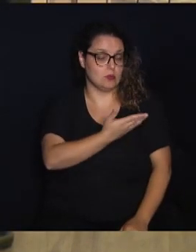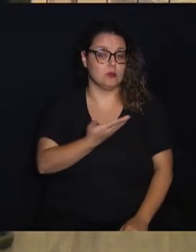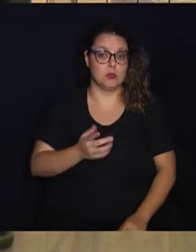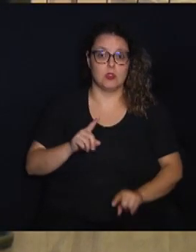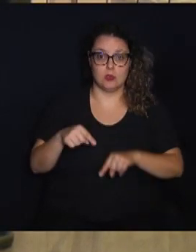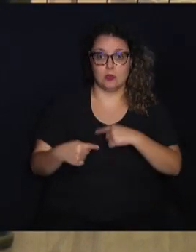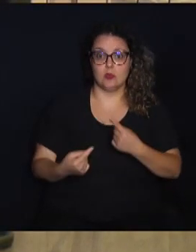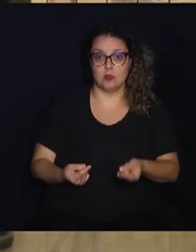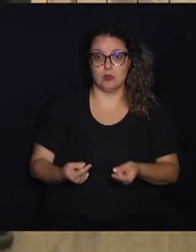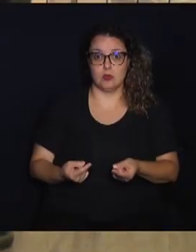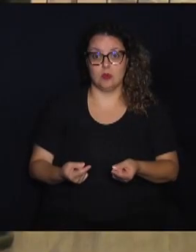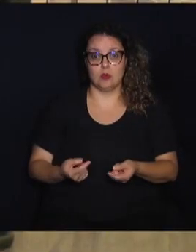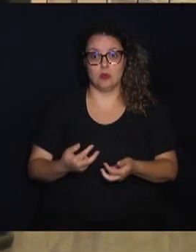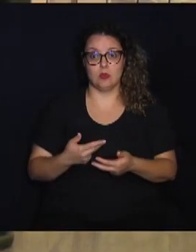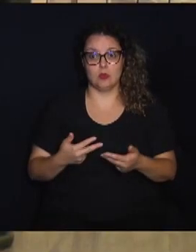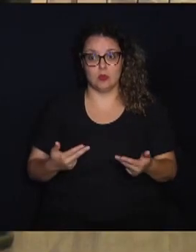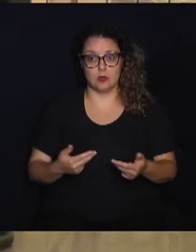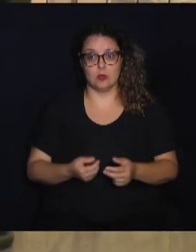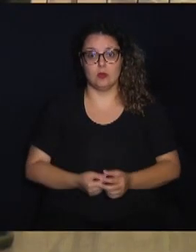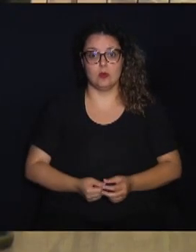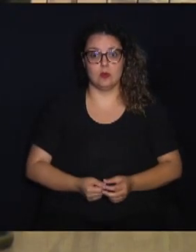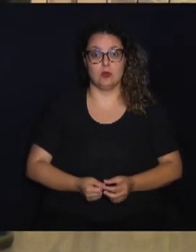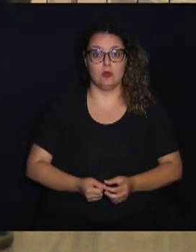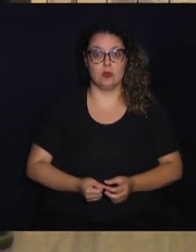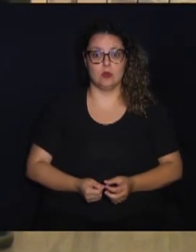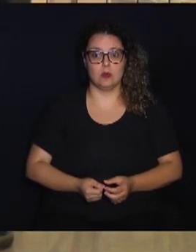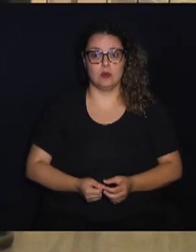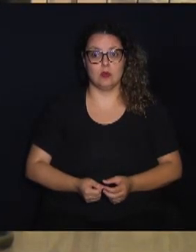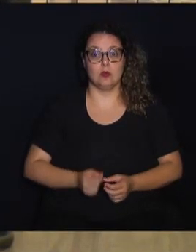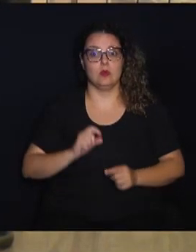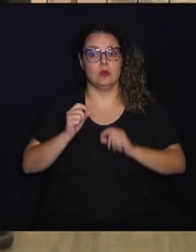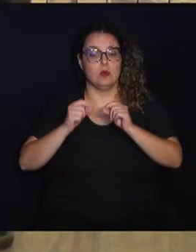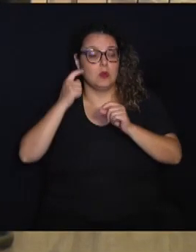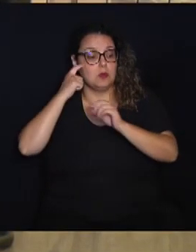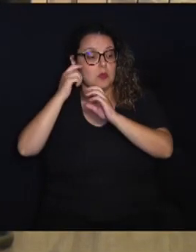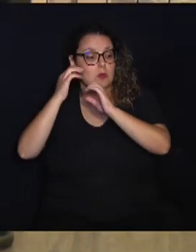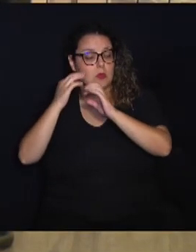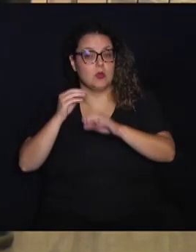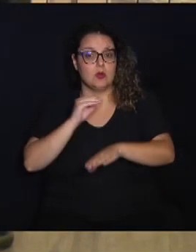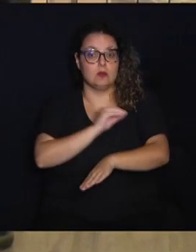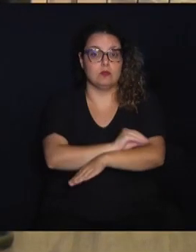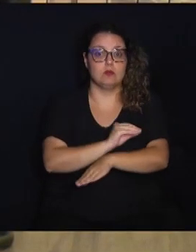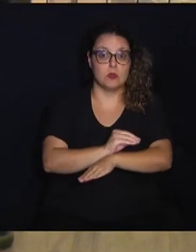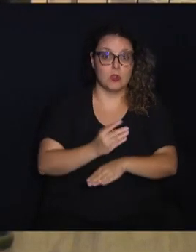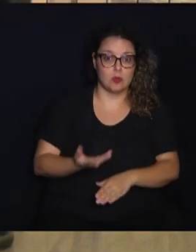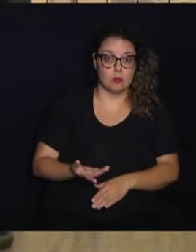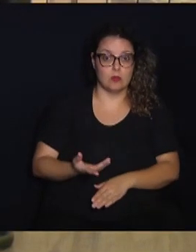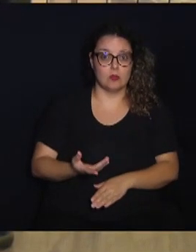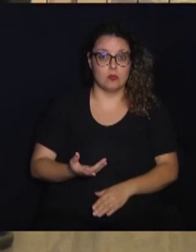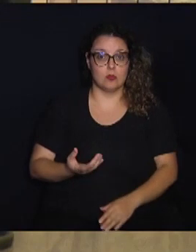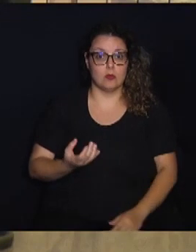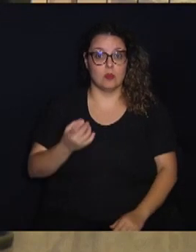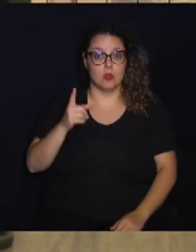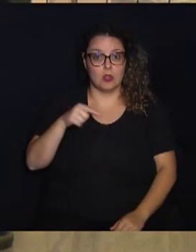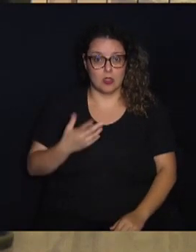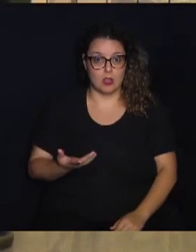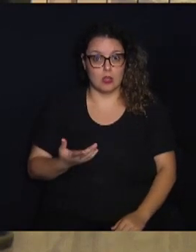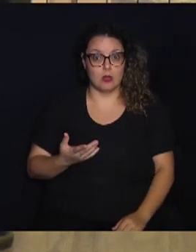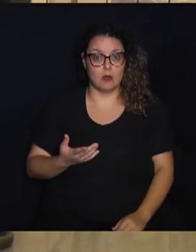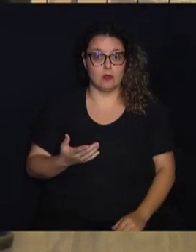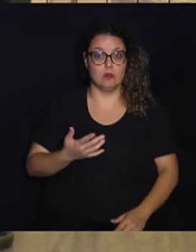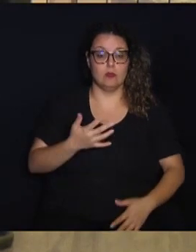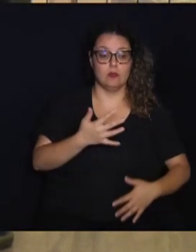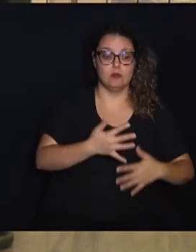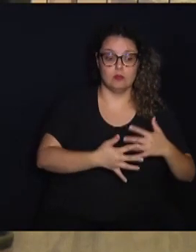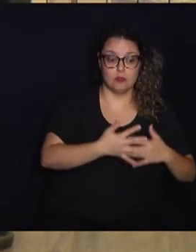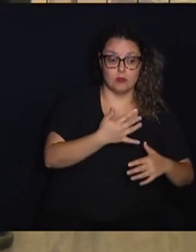outras coisas. O que a gente deve também pensar como cuidado, mas se isso é um entrave ou deve